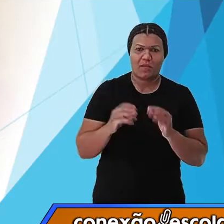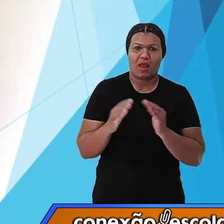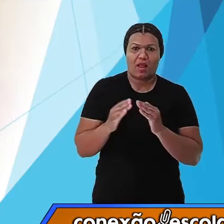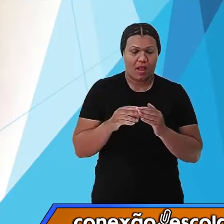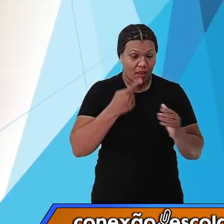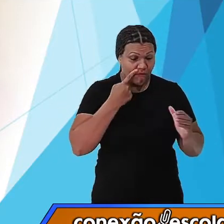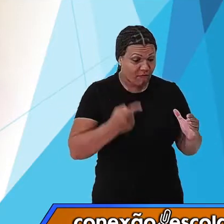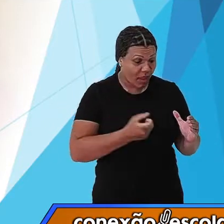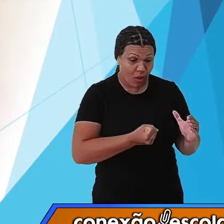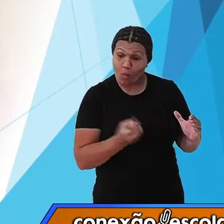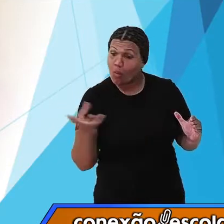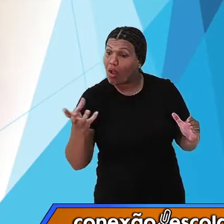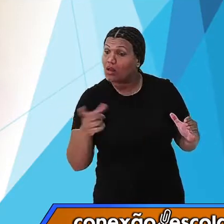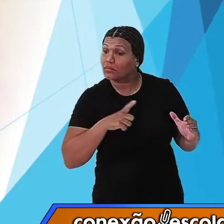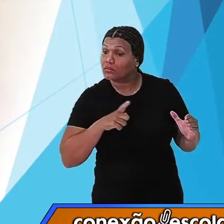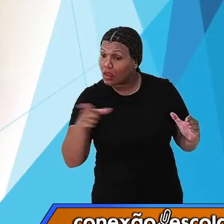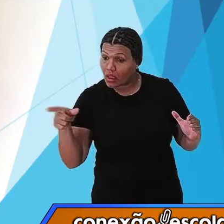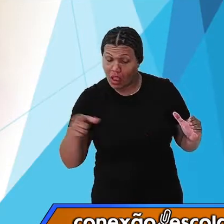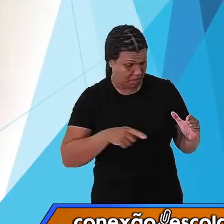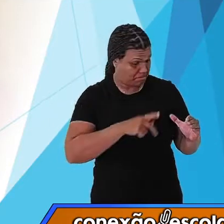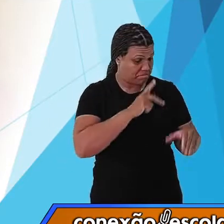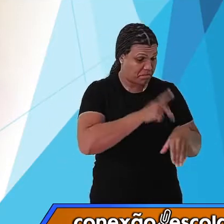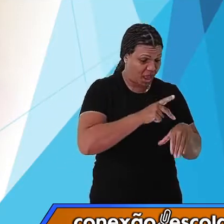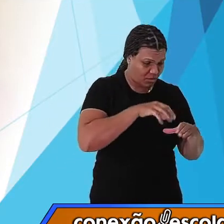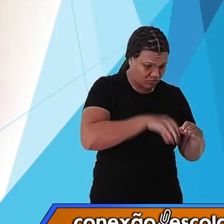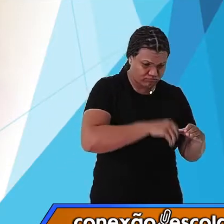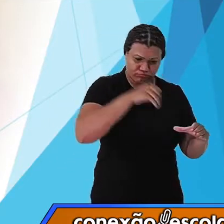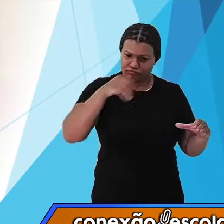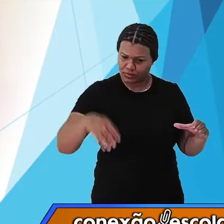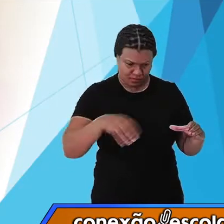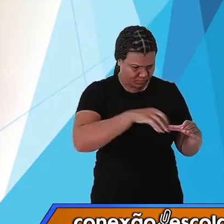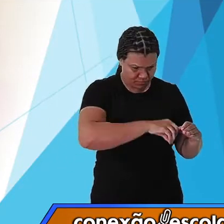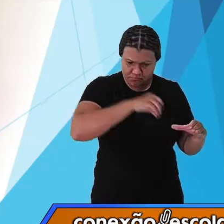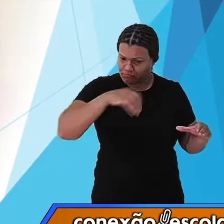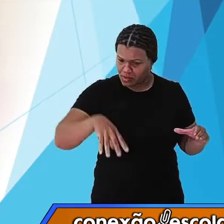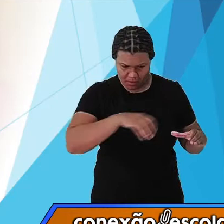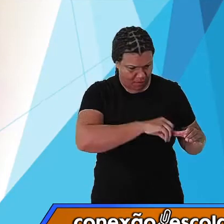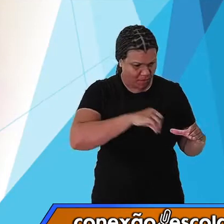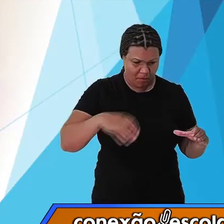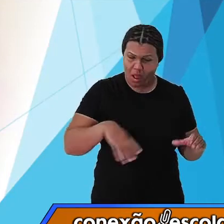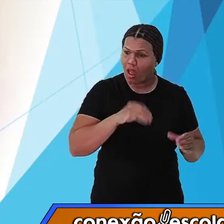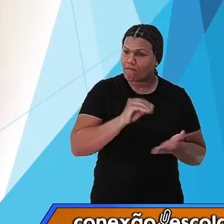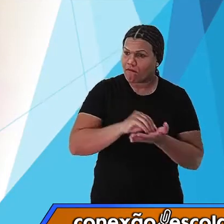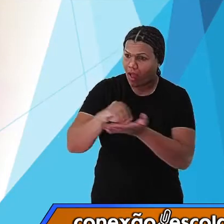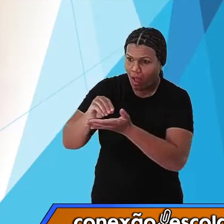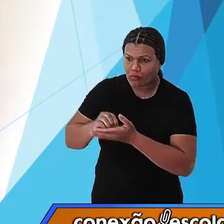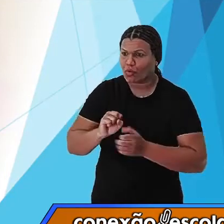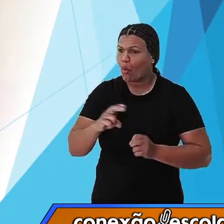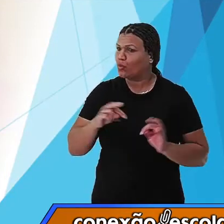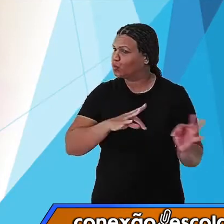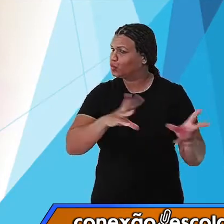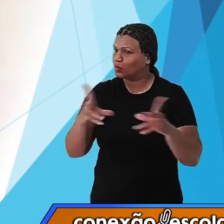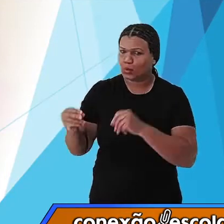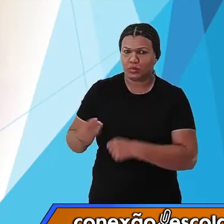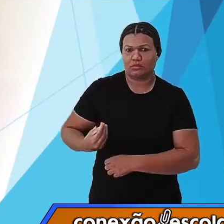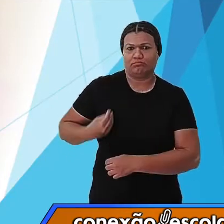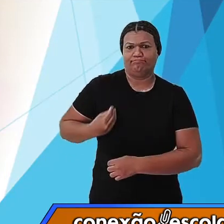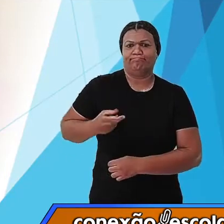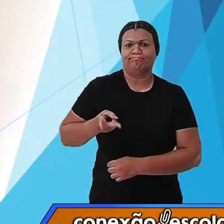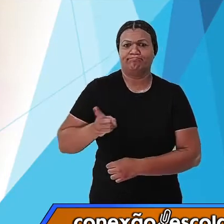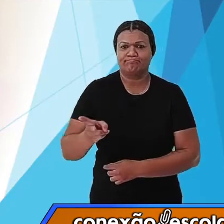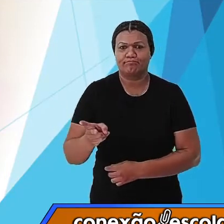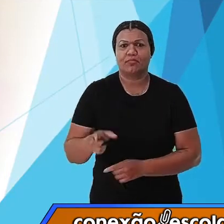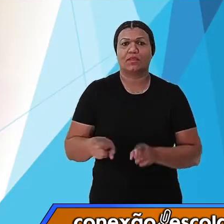saco para saber, se todos estavam ali ou se algum tinha se perdido. Também utilizavam